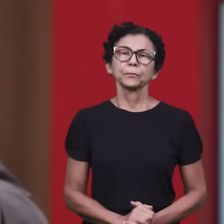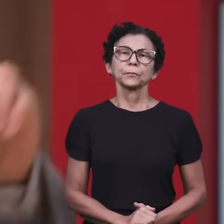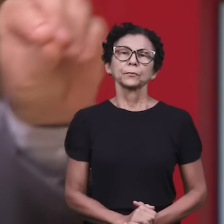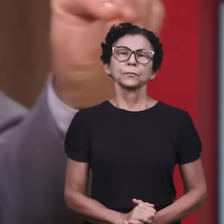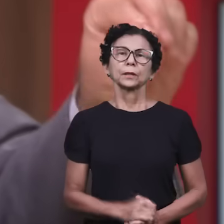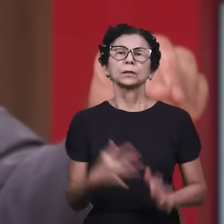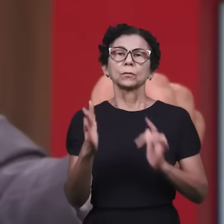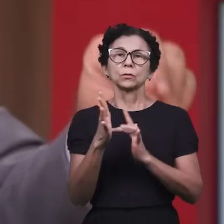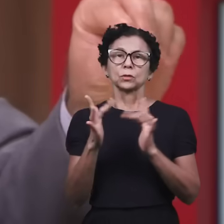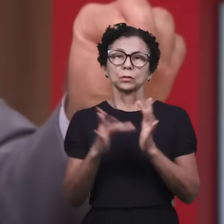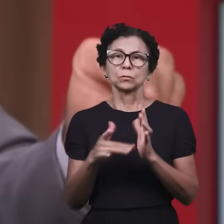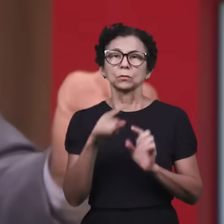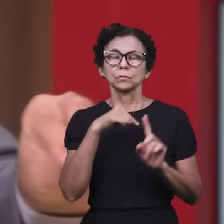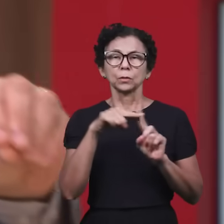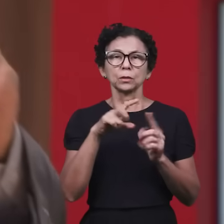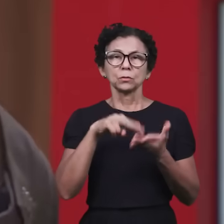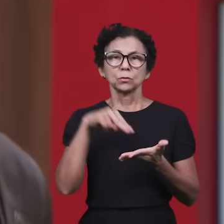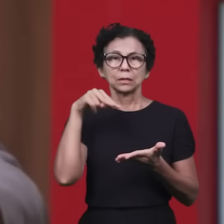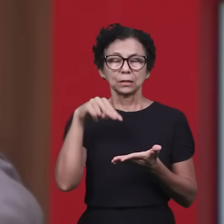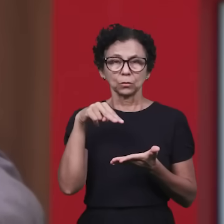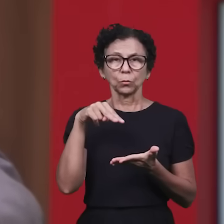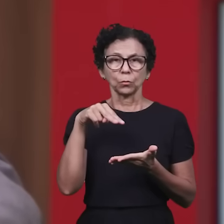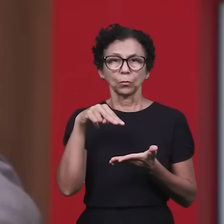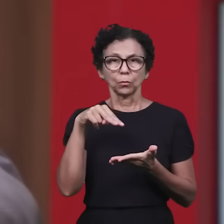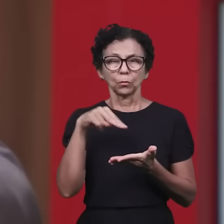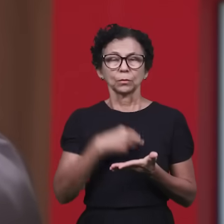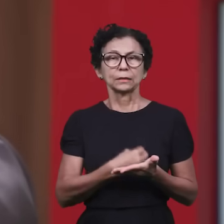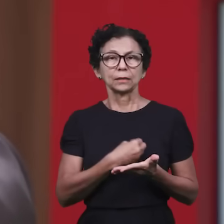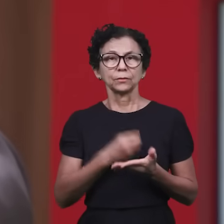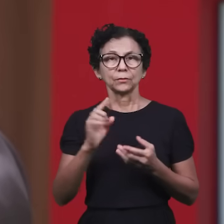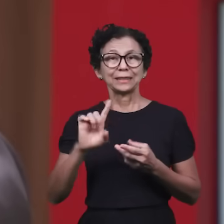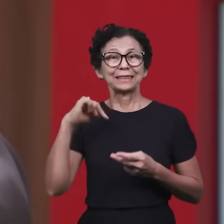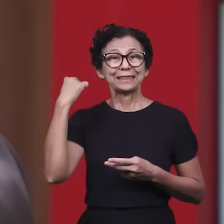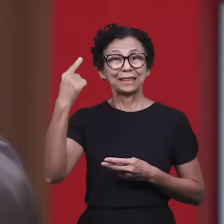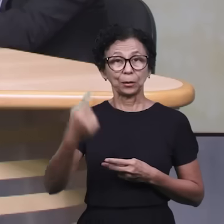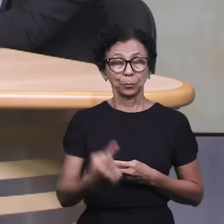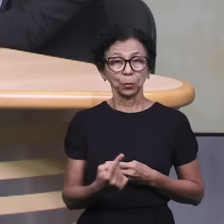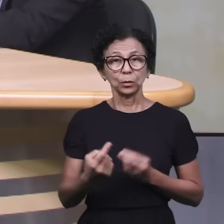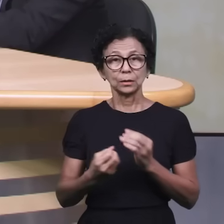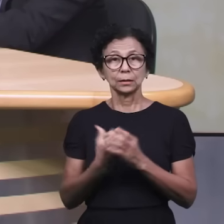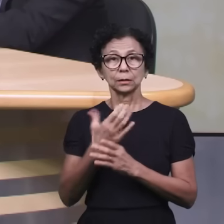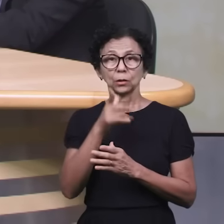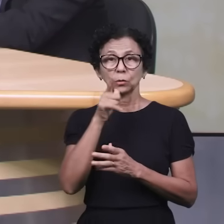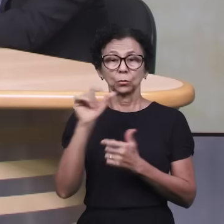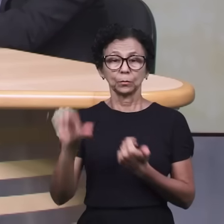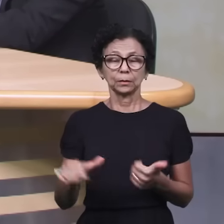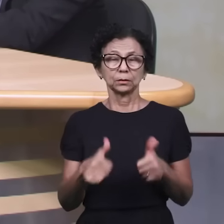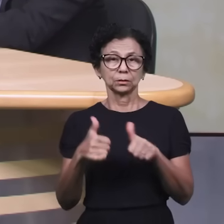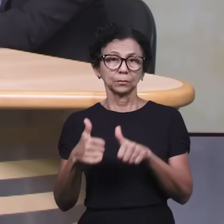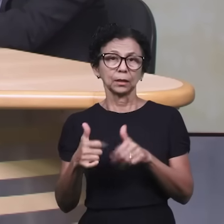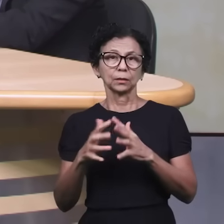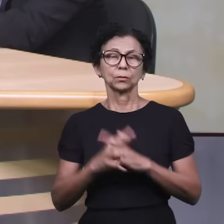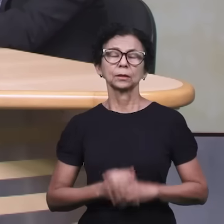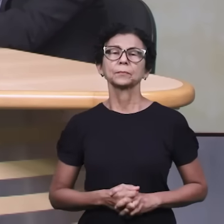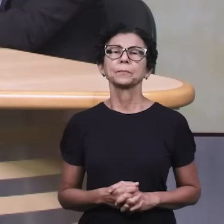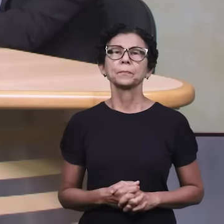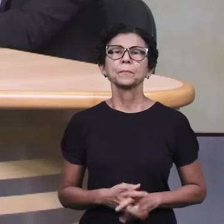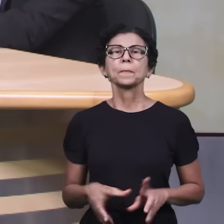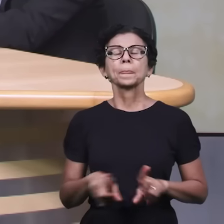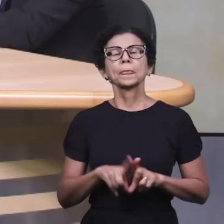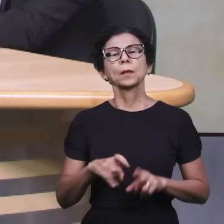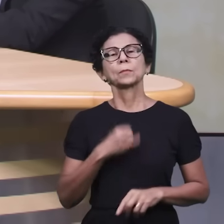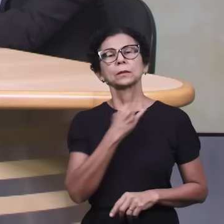Anteriormente, nós temos o batismo de João, que é o batismo do arrependimento. Ainda João, como o último profeta do Velho Testamento,